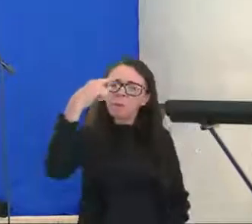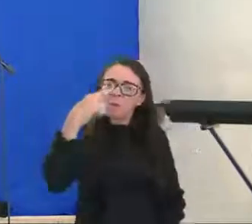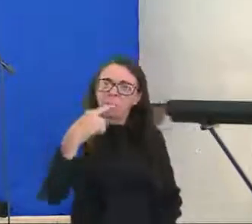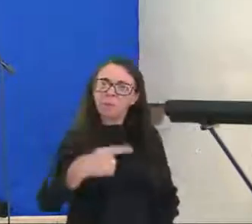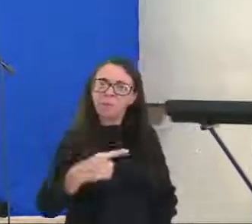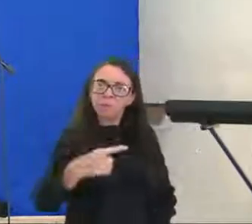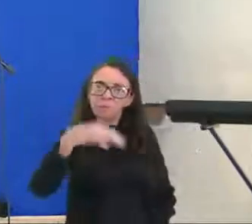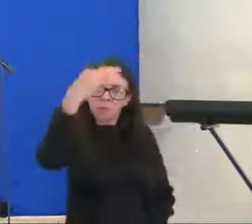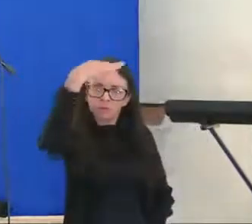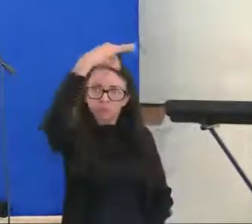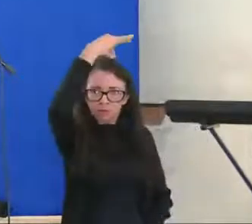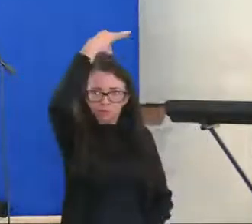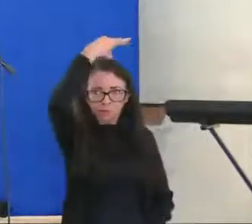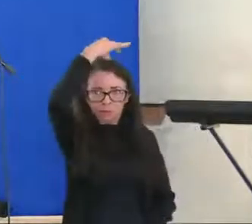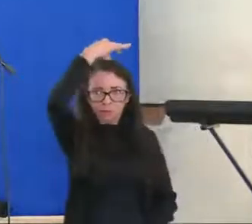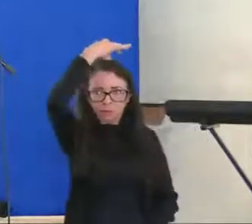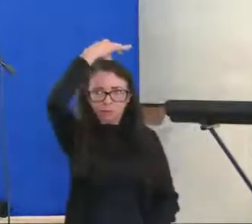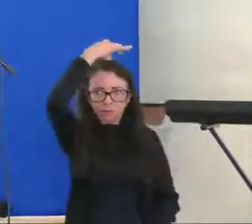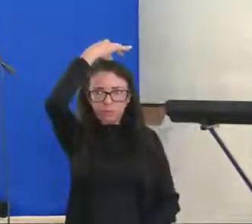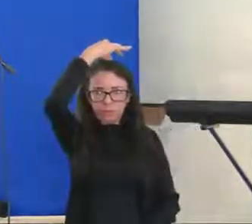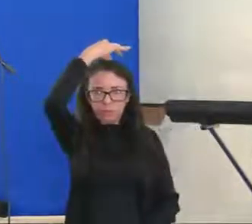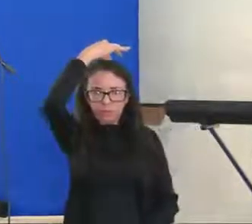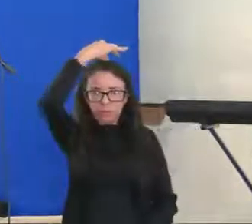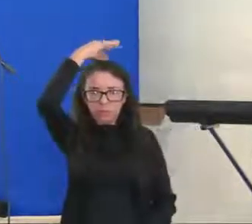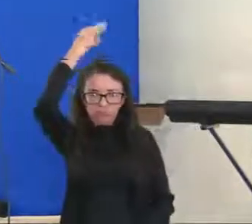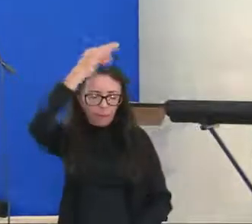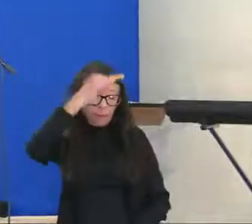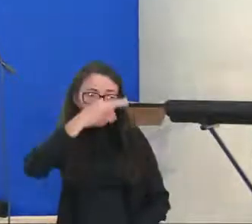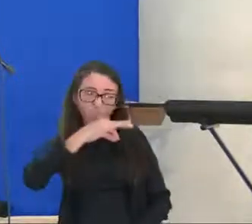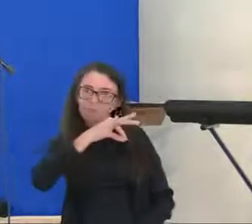ele dentro de nós. E aí ele age.